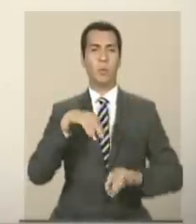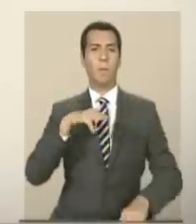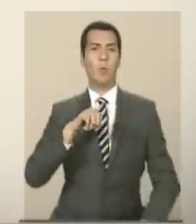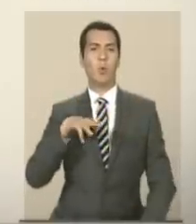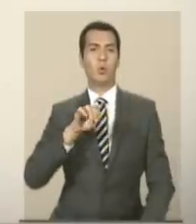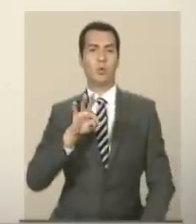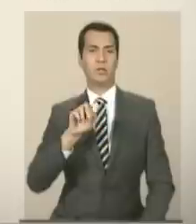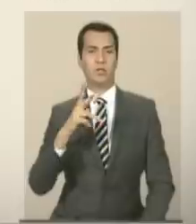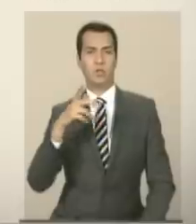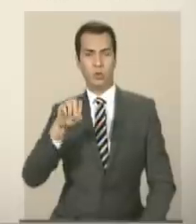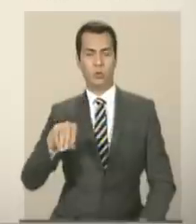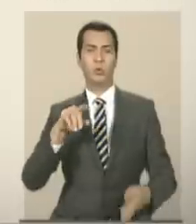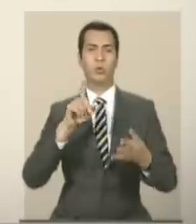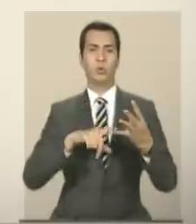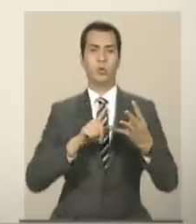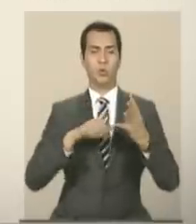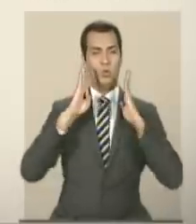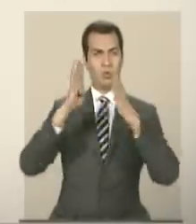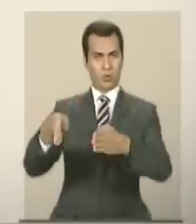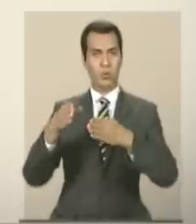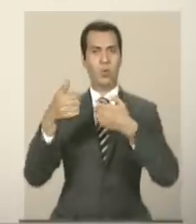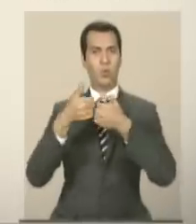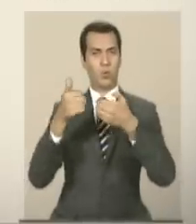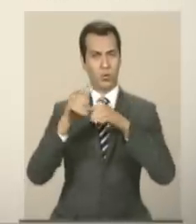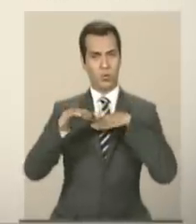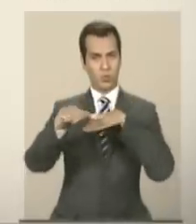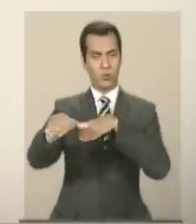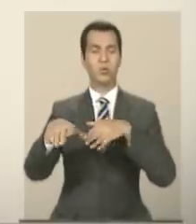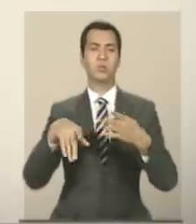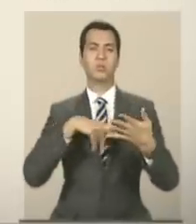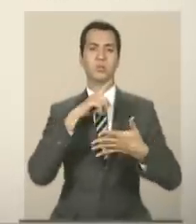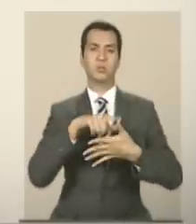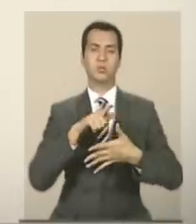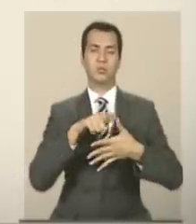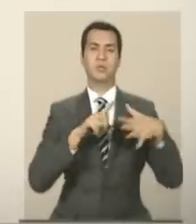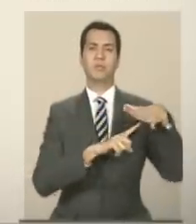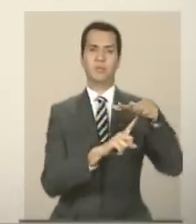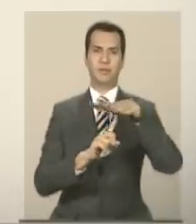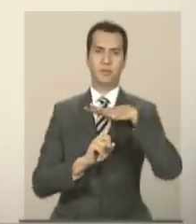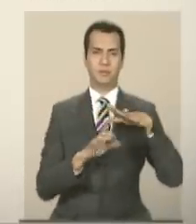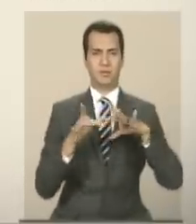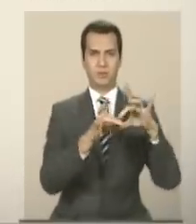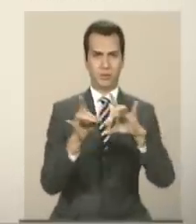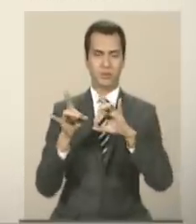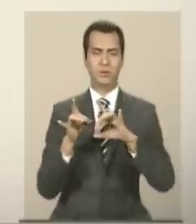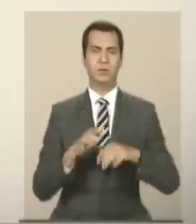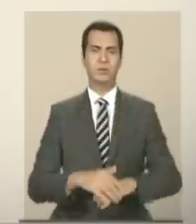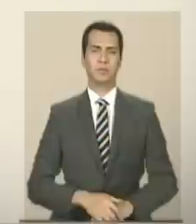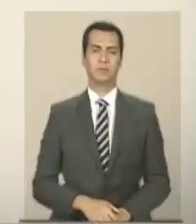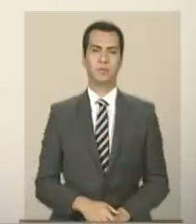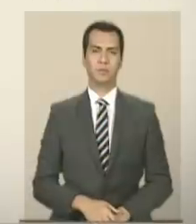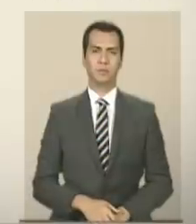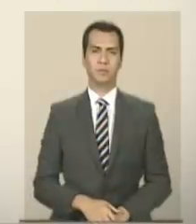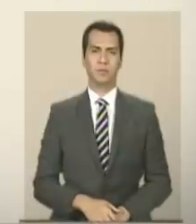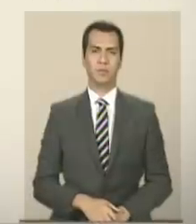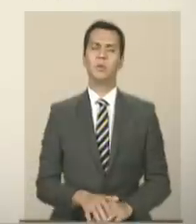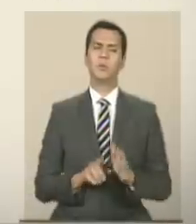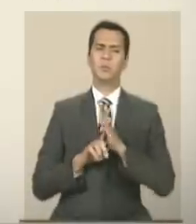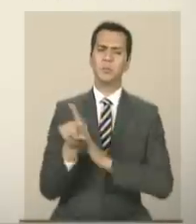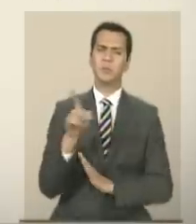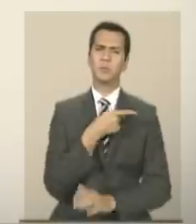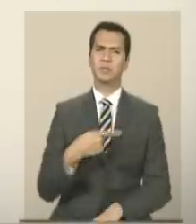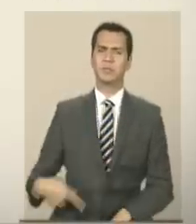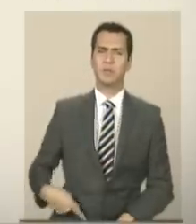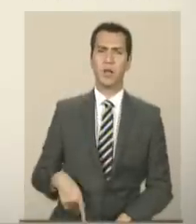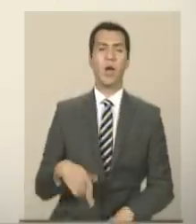de construção de corredor de ônibus e de terminal de integração. Presidenta, está aumentando o número de brasileiros